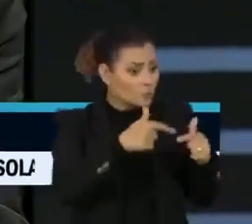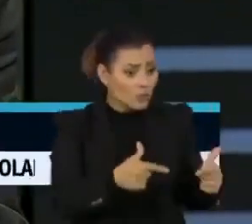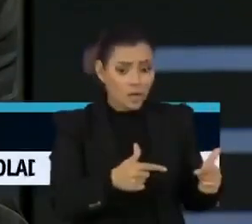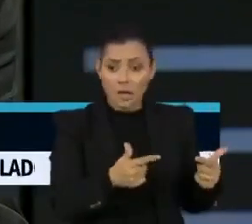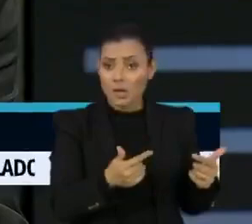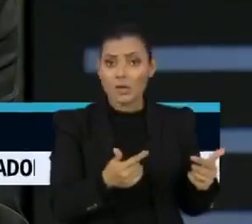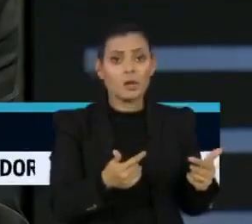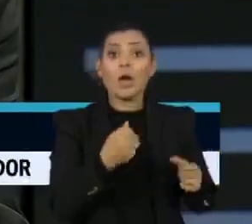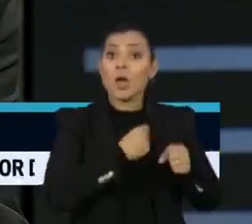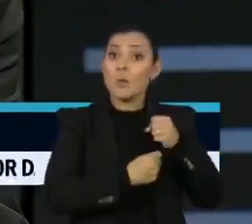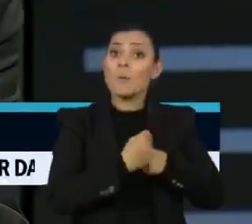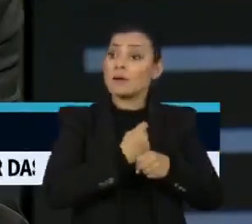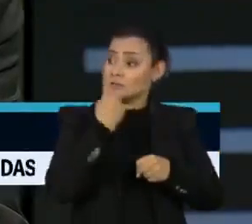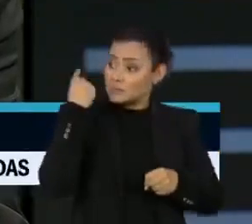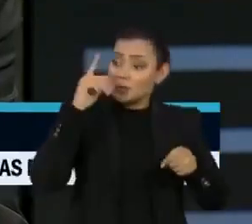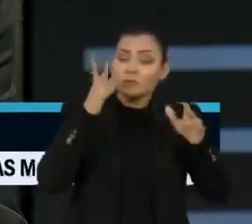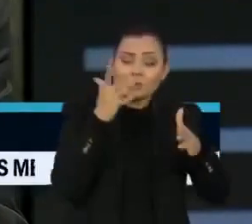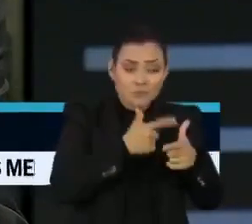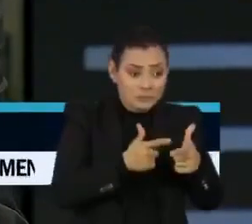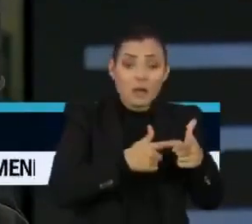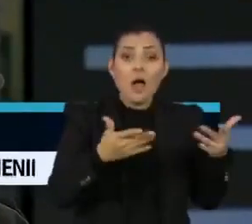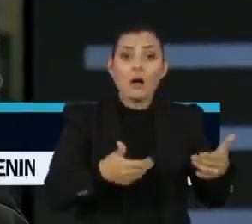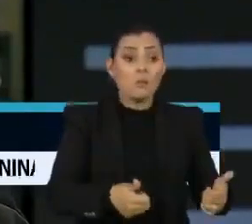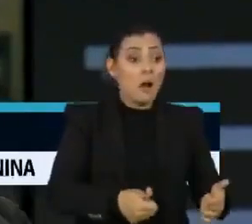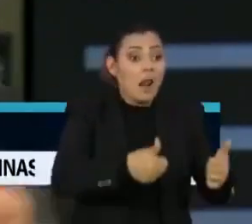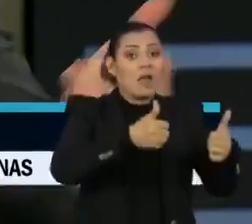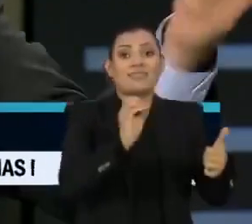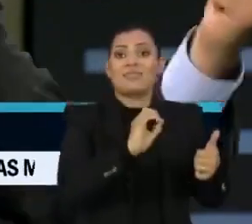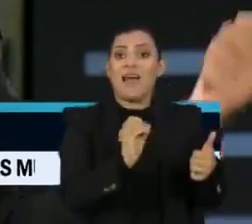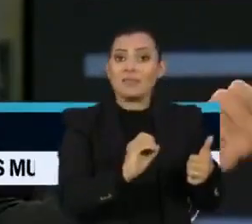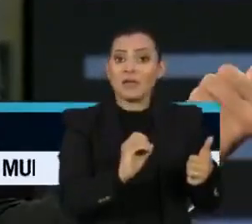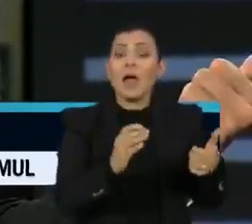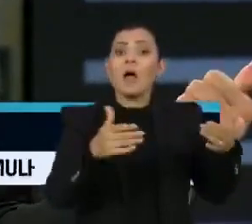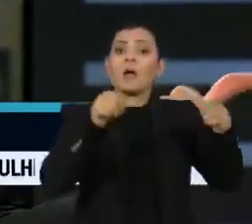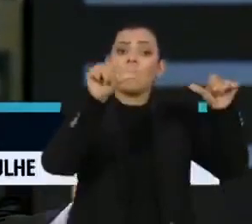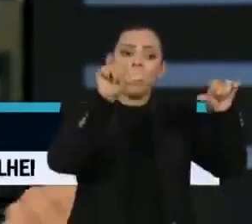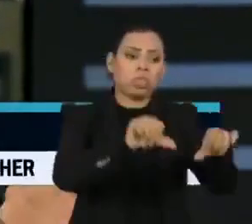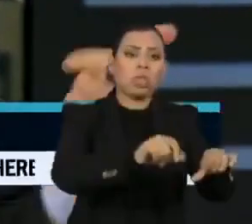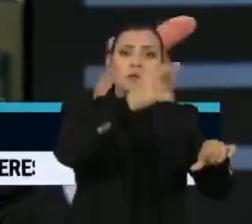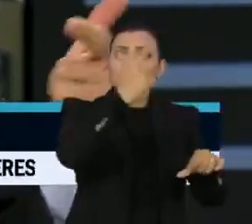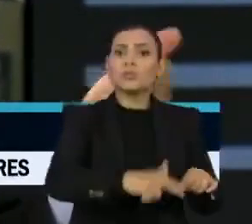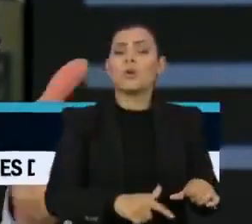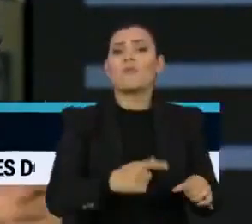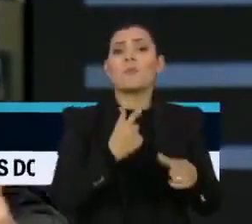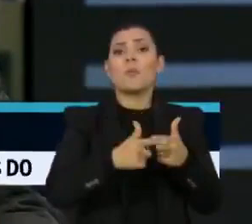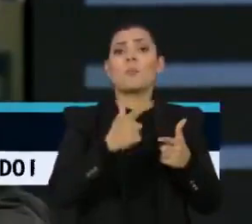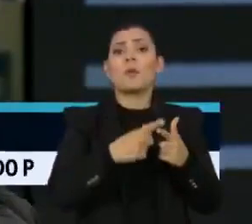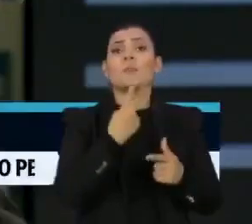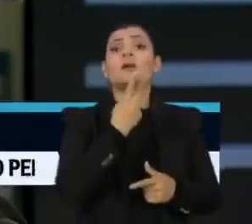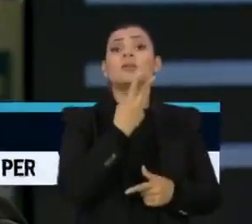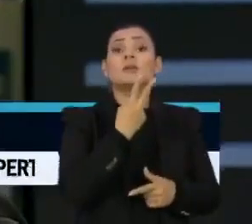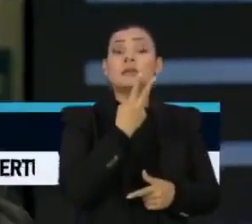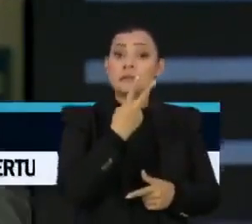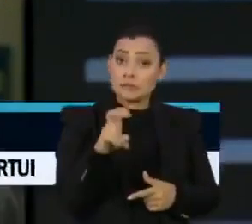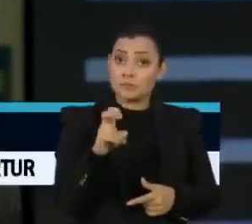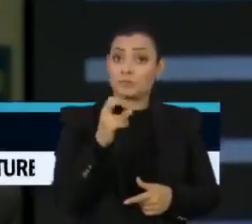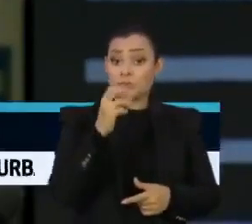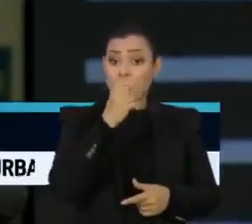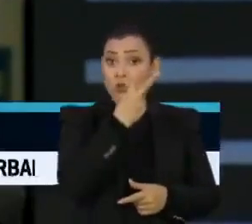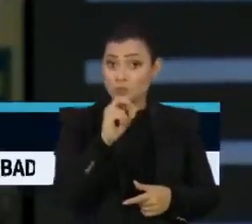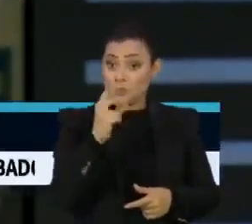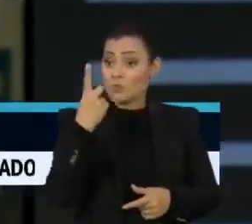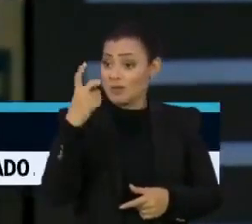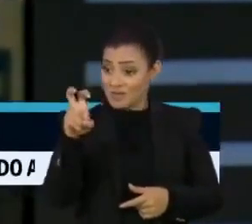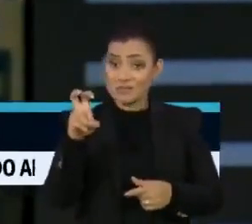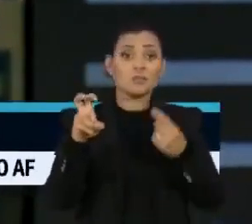já tinha no ano passado quando a pandemia não recuperou esse ano e já vinha com problemas desde a crise de 1516 não recuperou